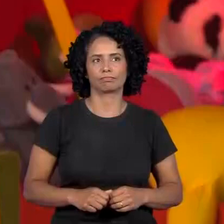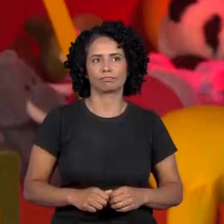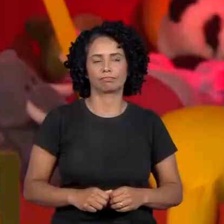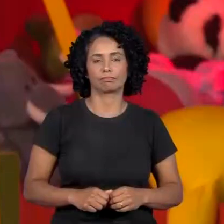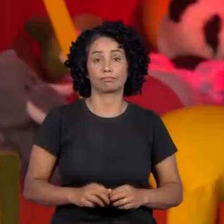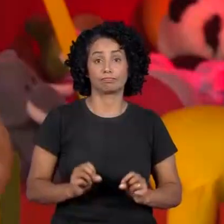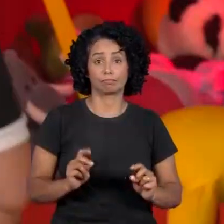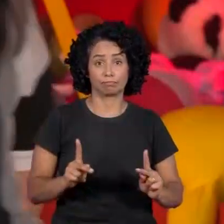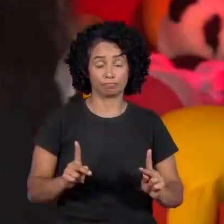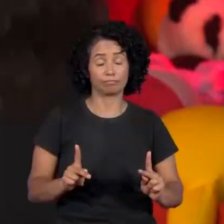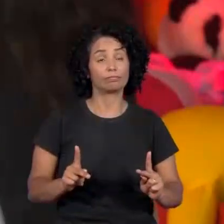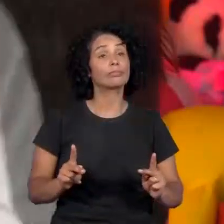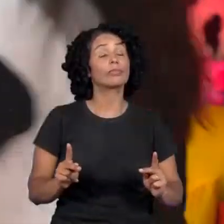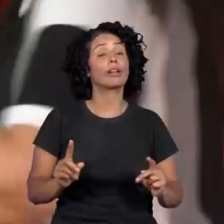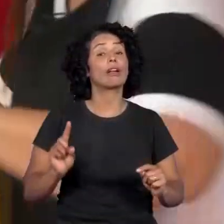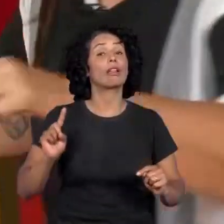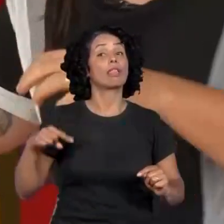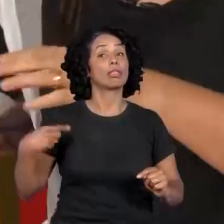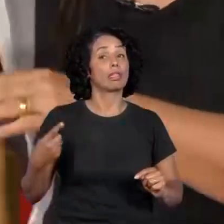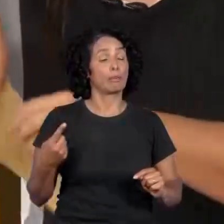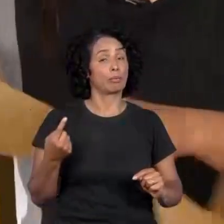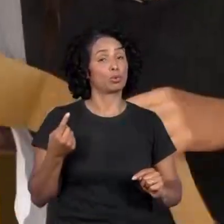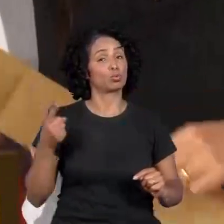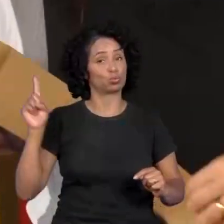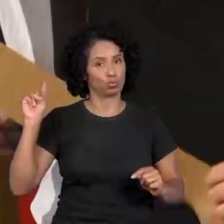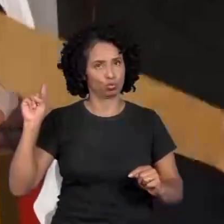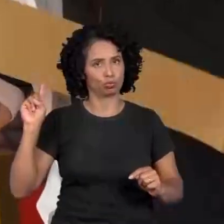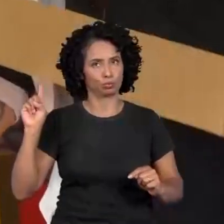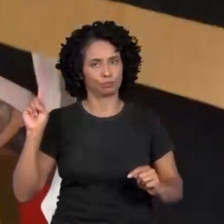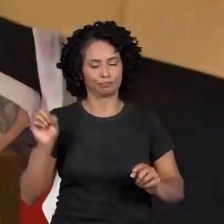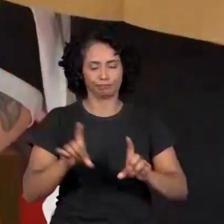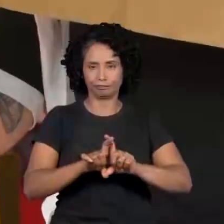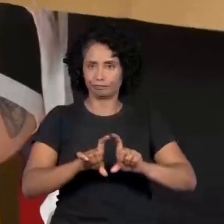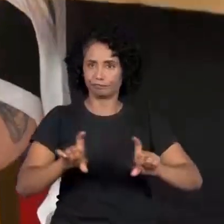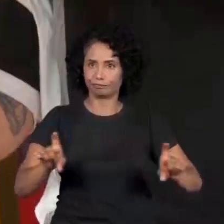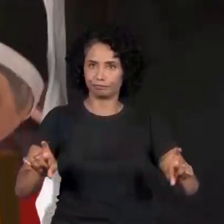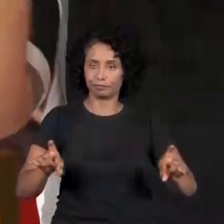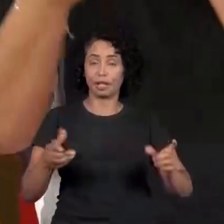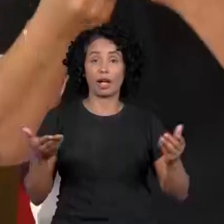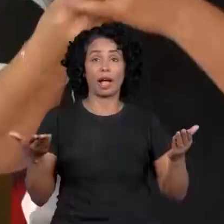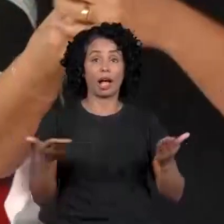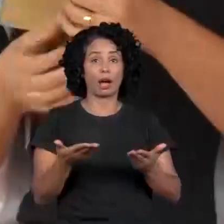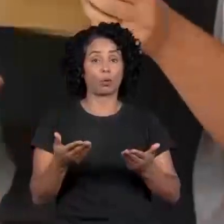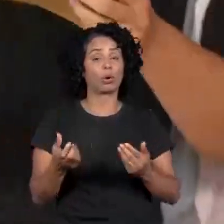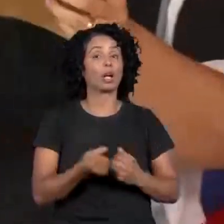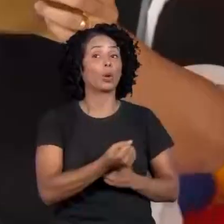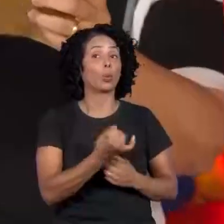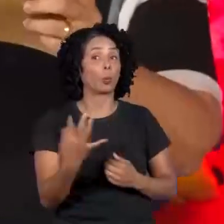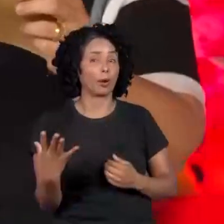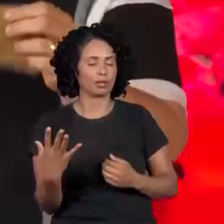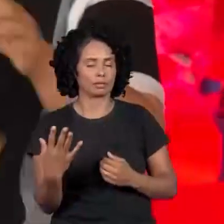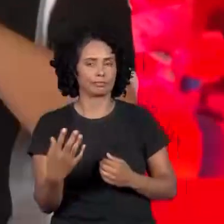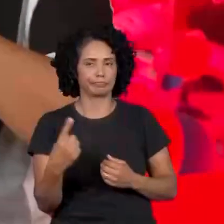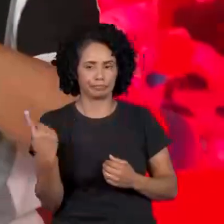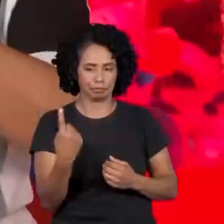Ok. E aí, a gente vai pegar a última tira. E a gente vai dobrar na metade